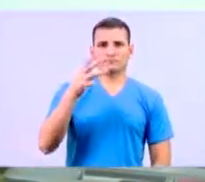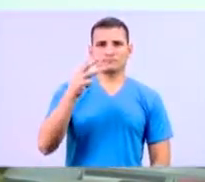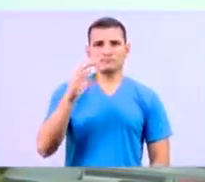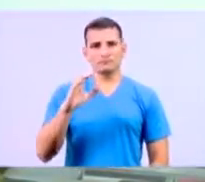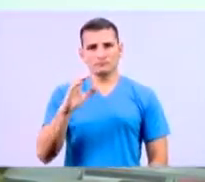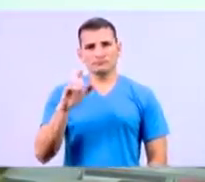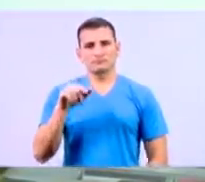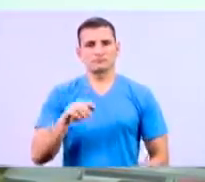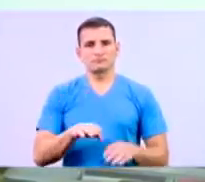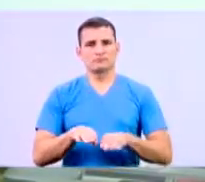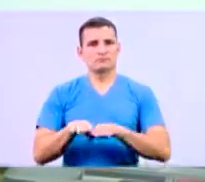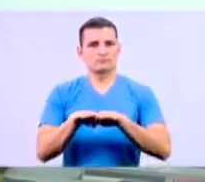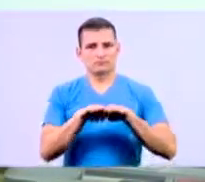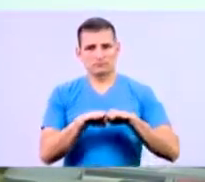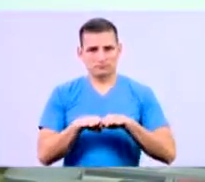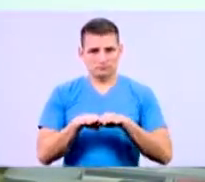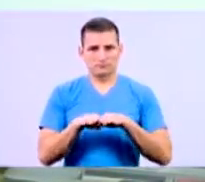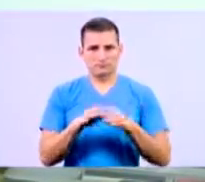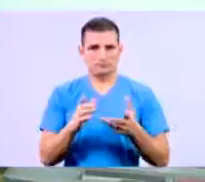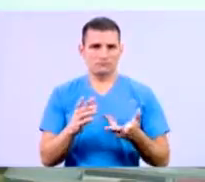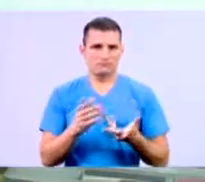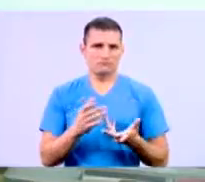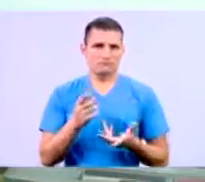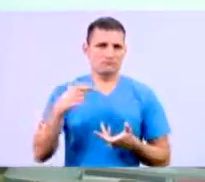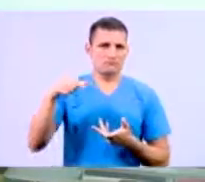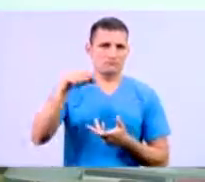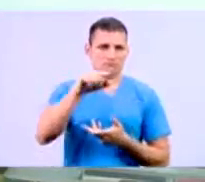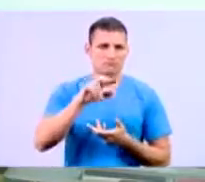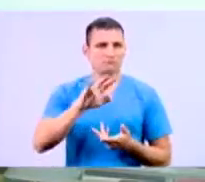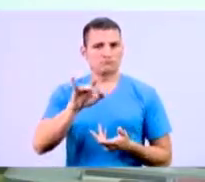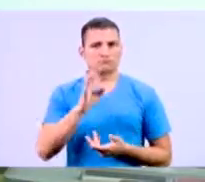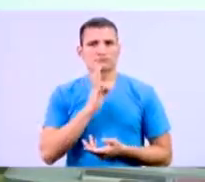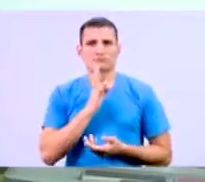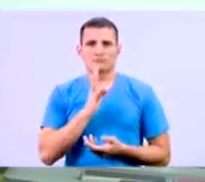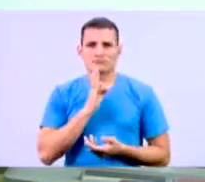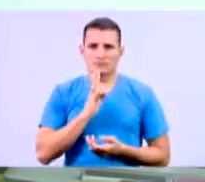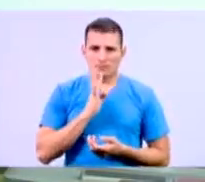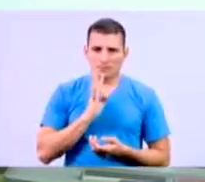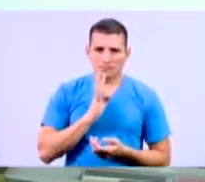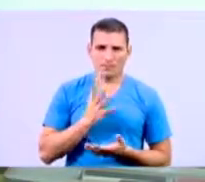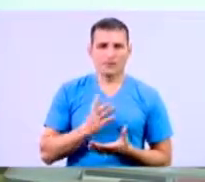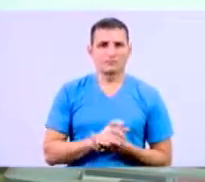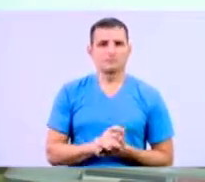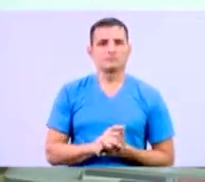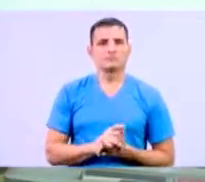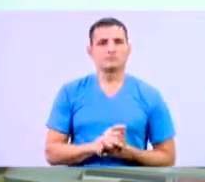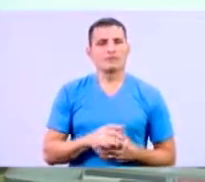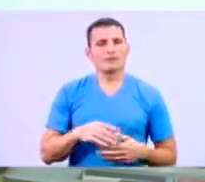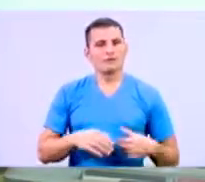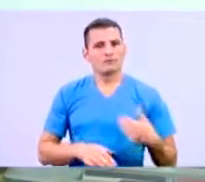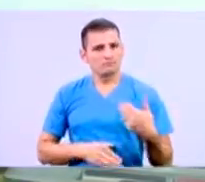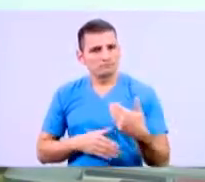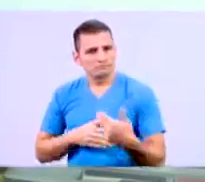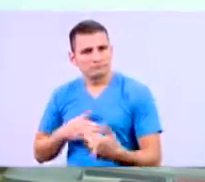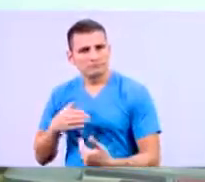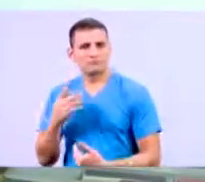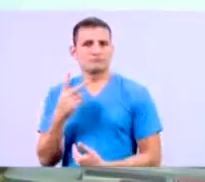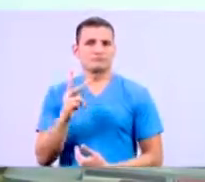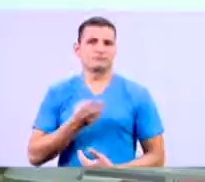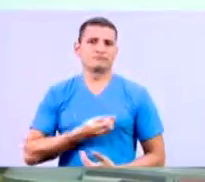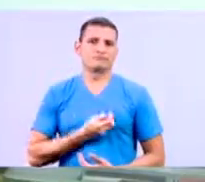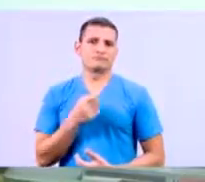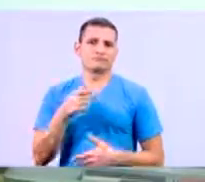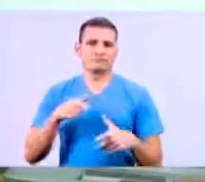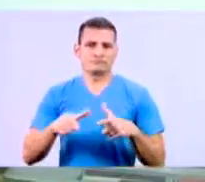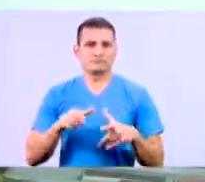que vai estar aí com vocês vão tomar conhecimento, né, ao longo da vida que vocês estiverem trabalhando. Às vezes